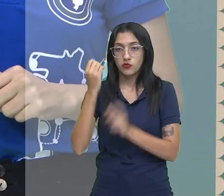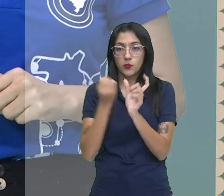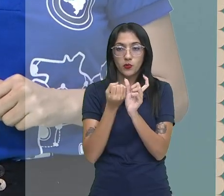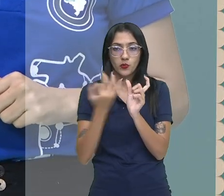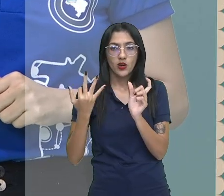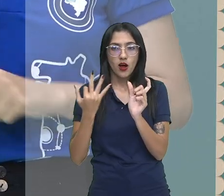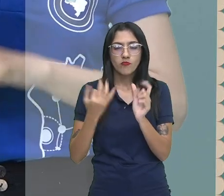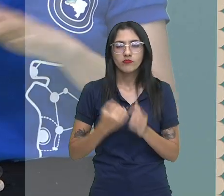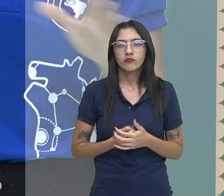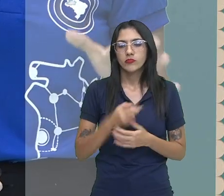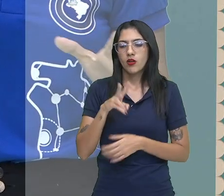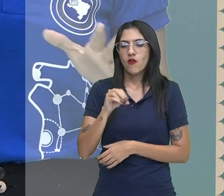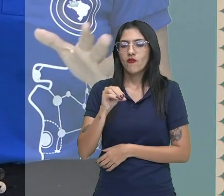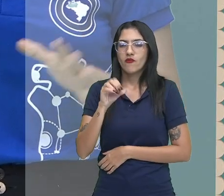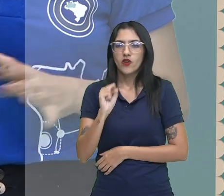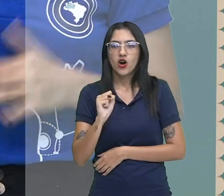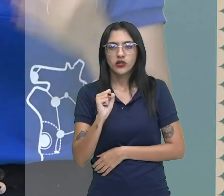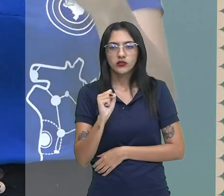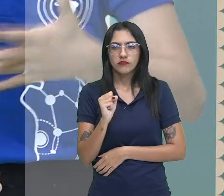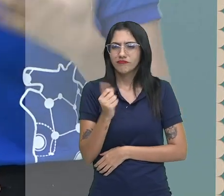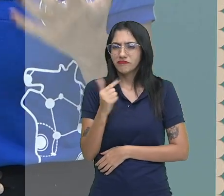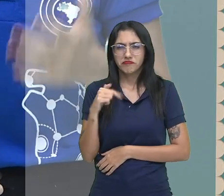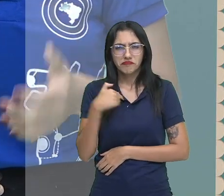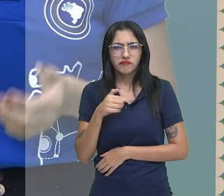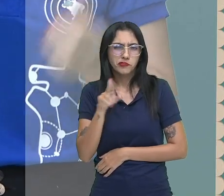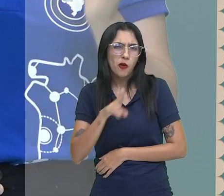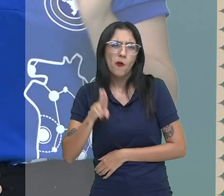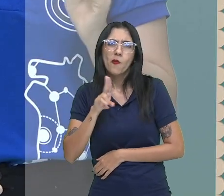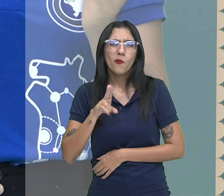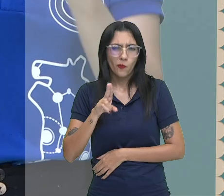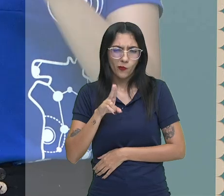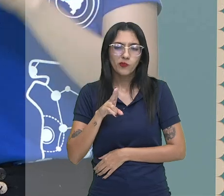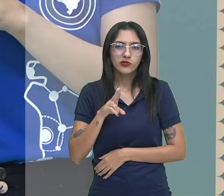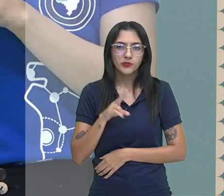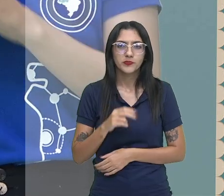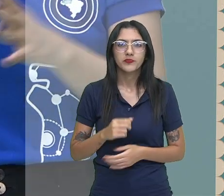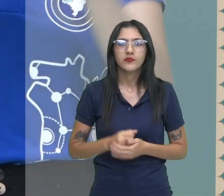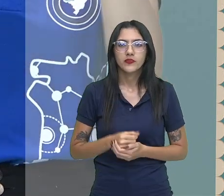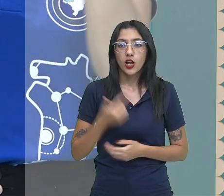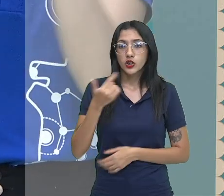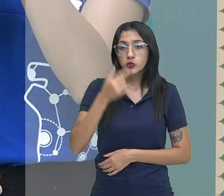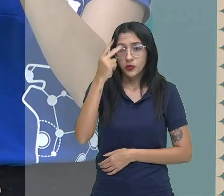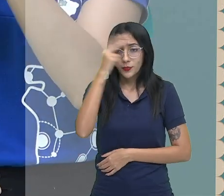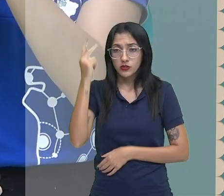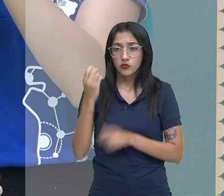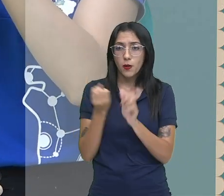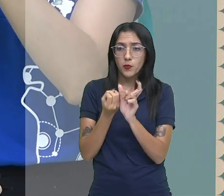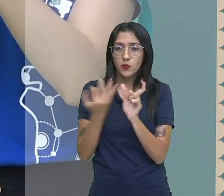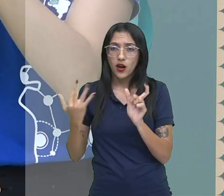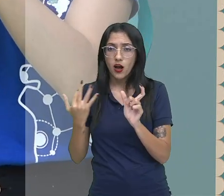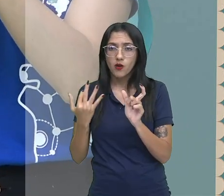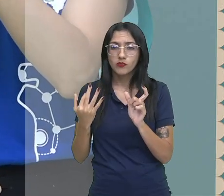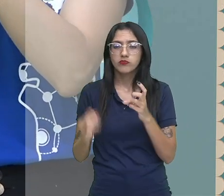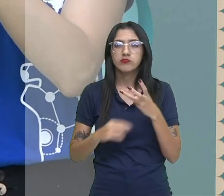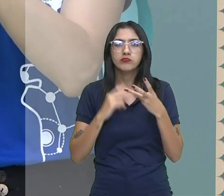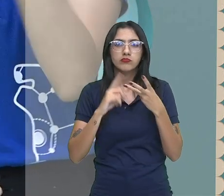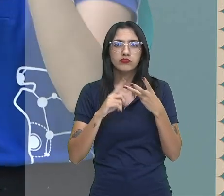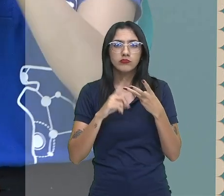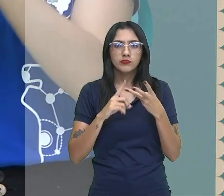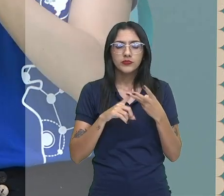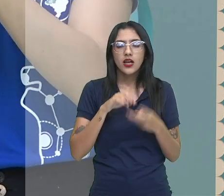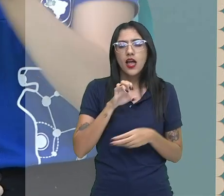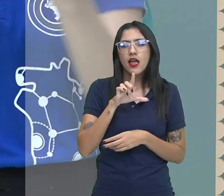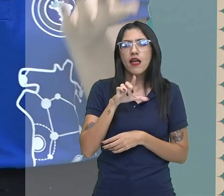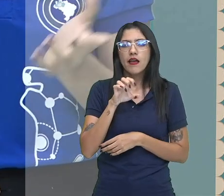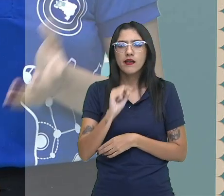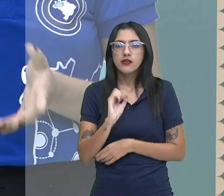o vós, apesar de nós não utilizarmos no dia a dia, a segunda pessoa do plural, e nós temos o eles